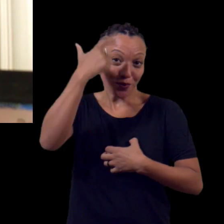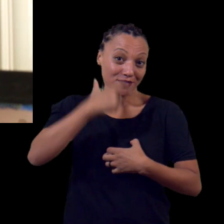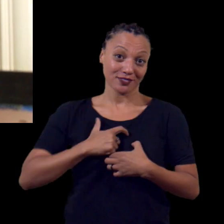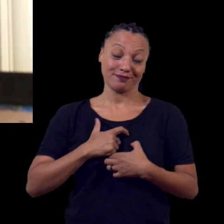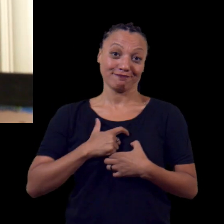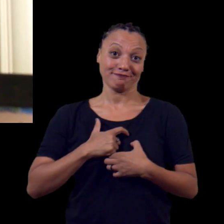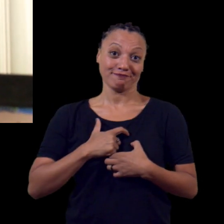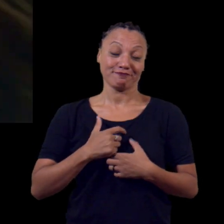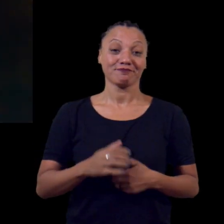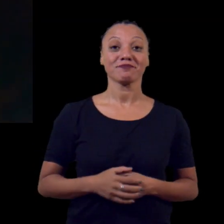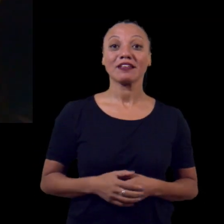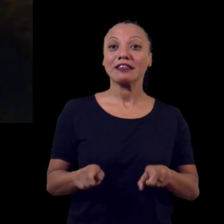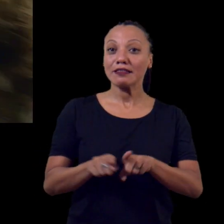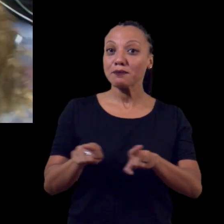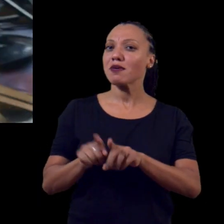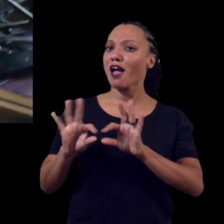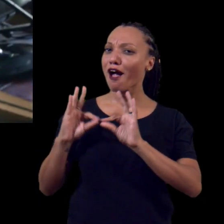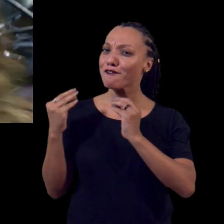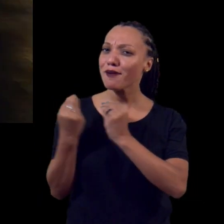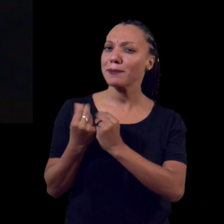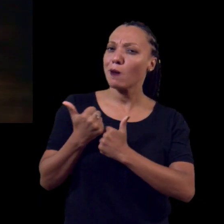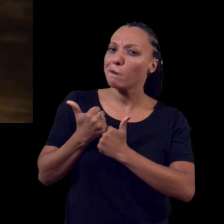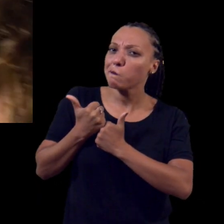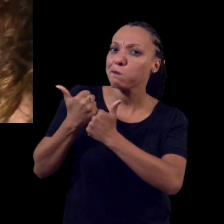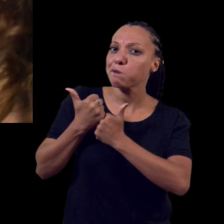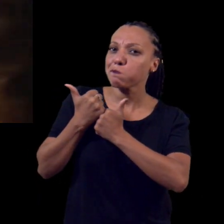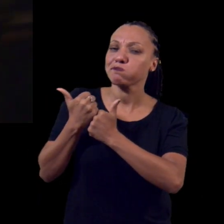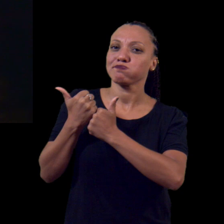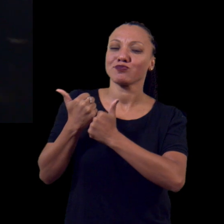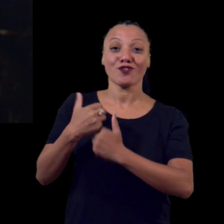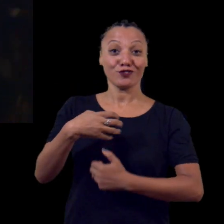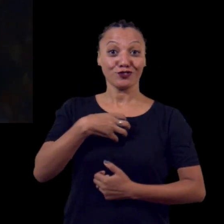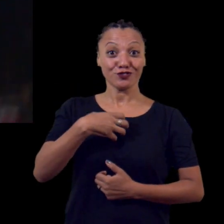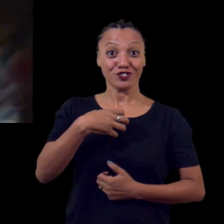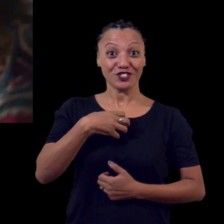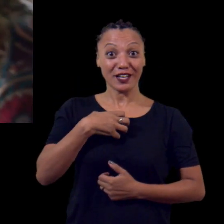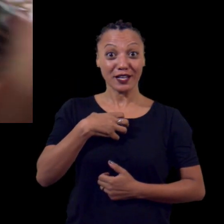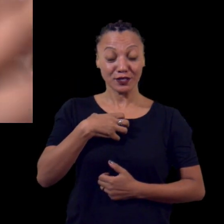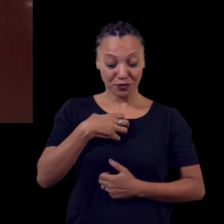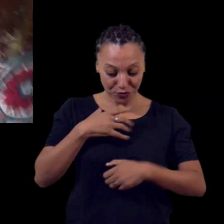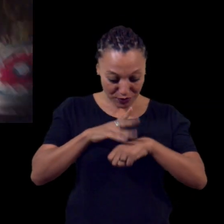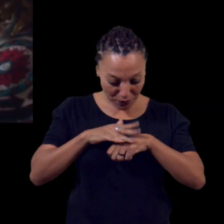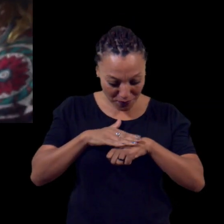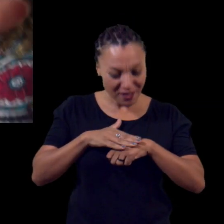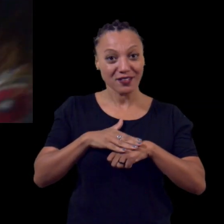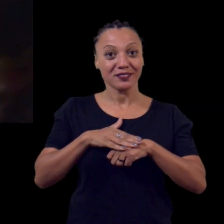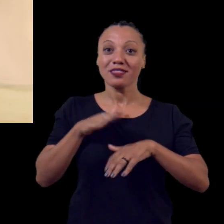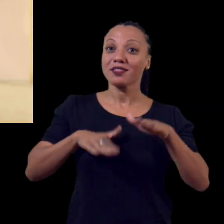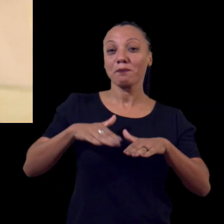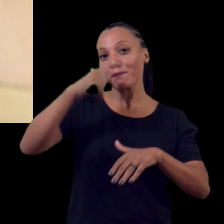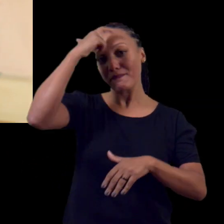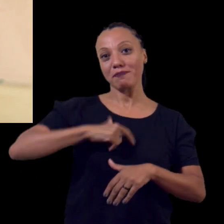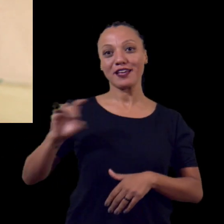suporte incondicional da família. A forma de encarar a doença depende muito da pessoa. Podemos ter uma sensação temporária